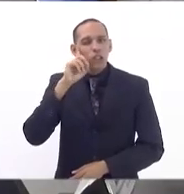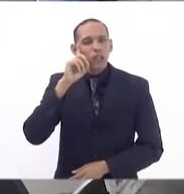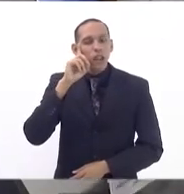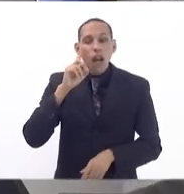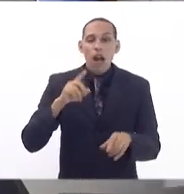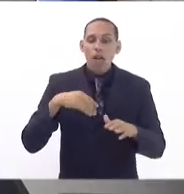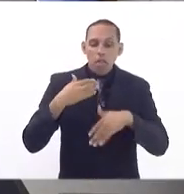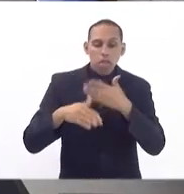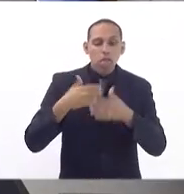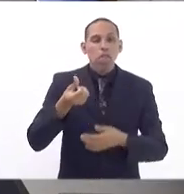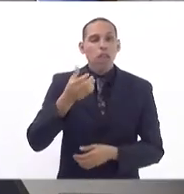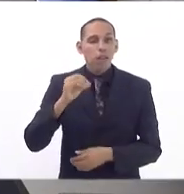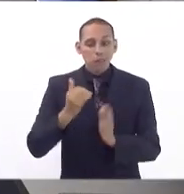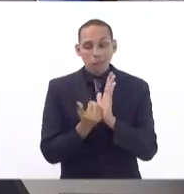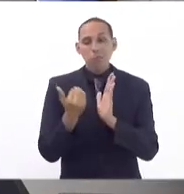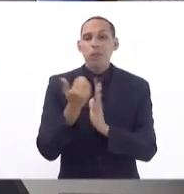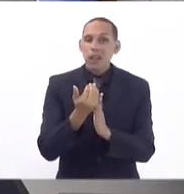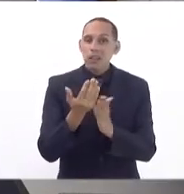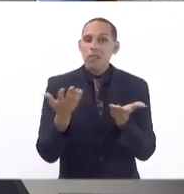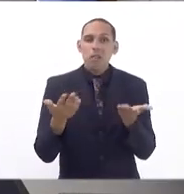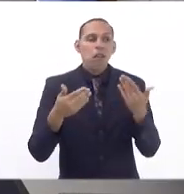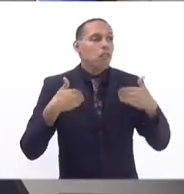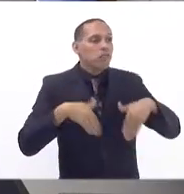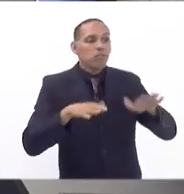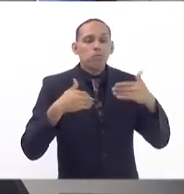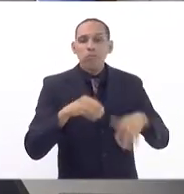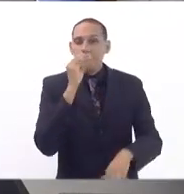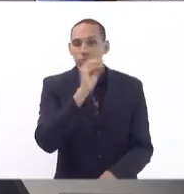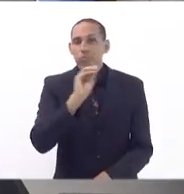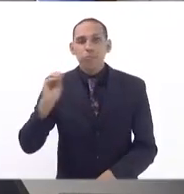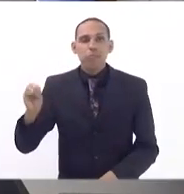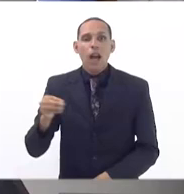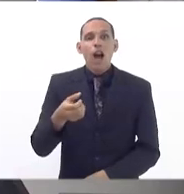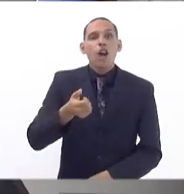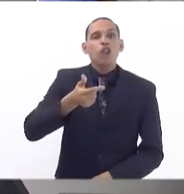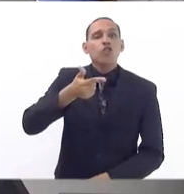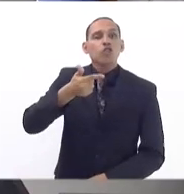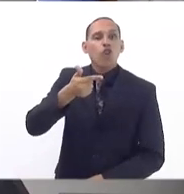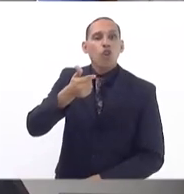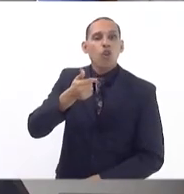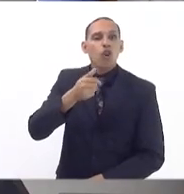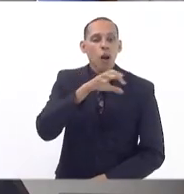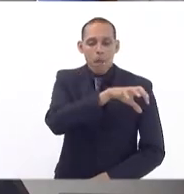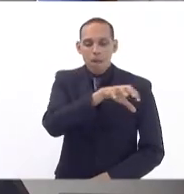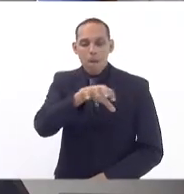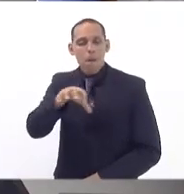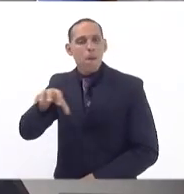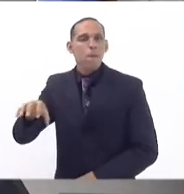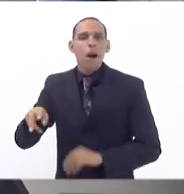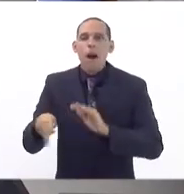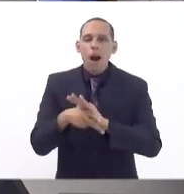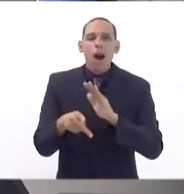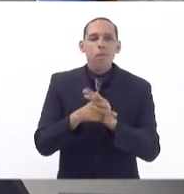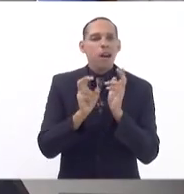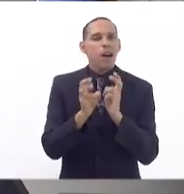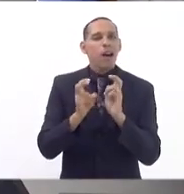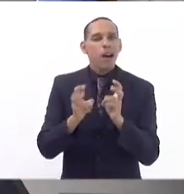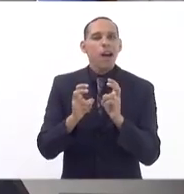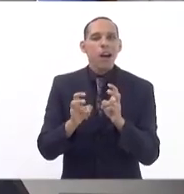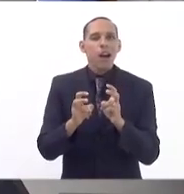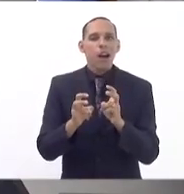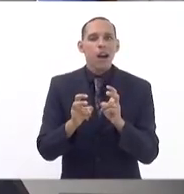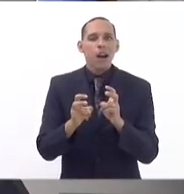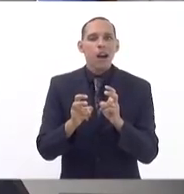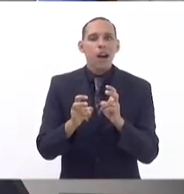deixar essa situação sem totalmente fora de controle tendo 12 estações que estão todas na mão do narcotráfico como também